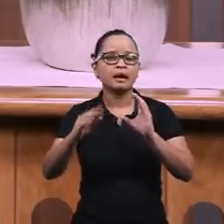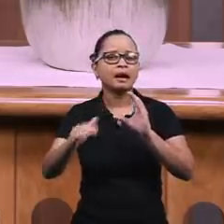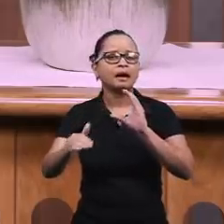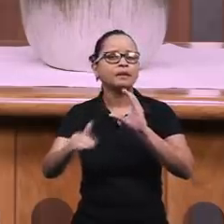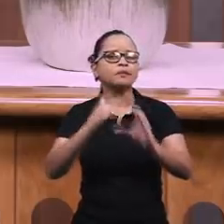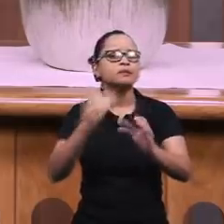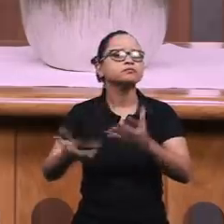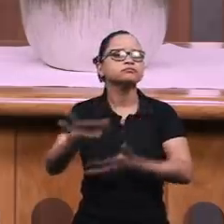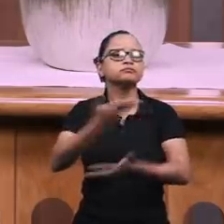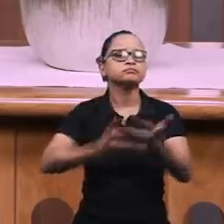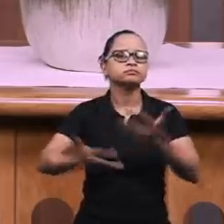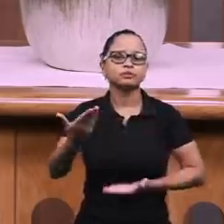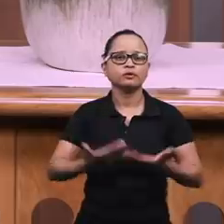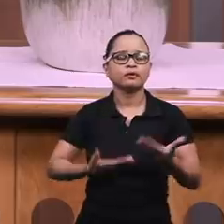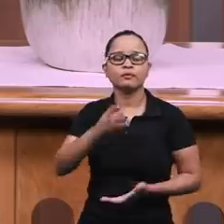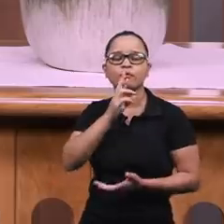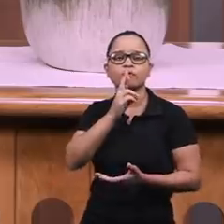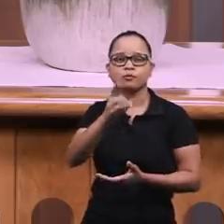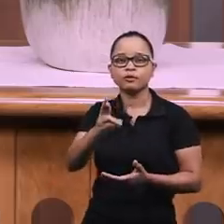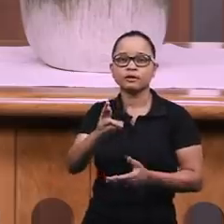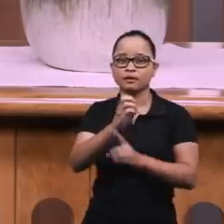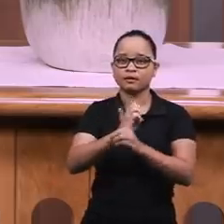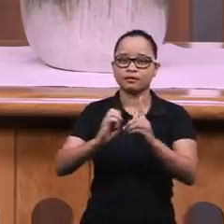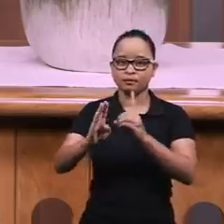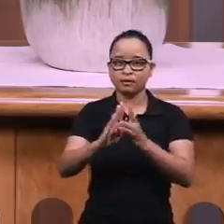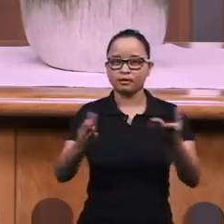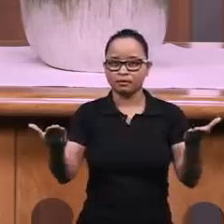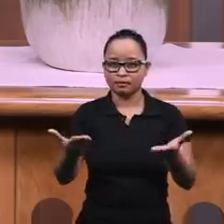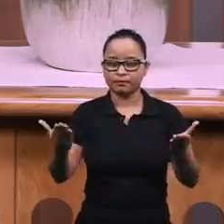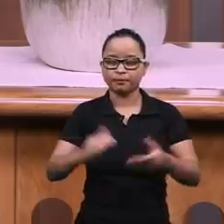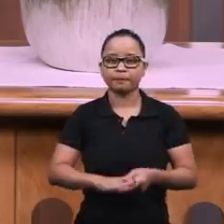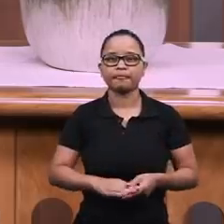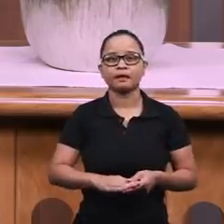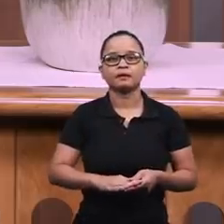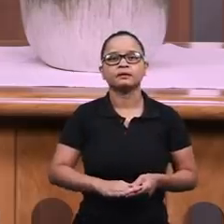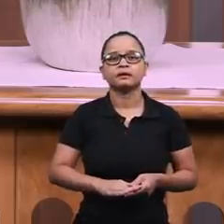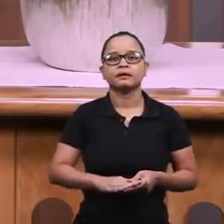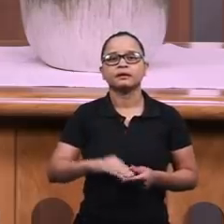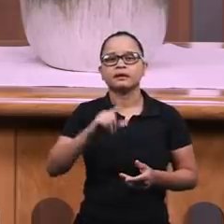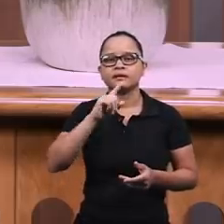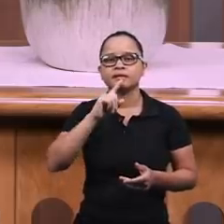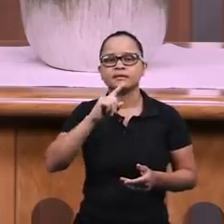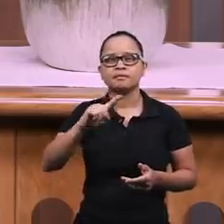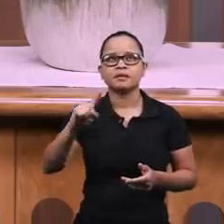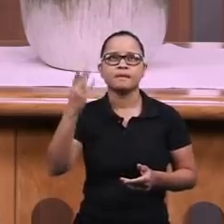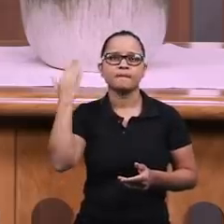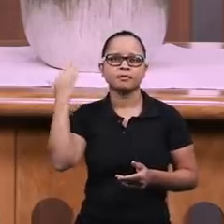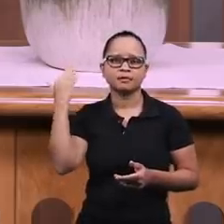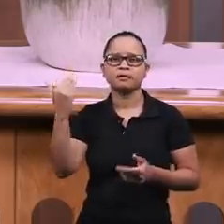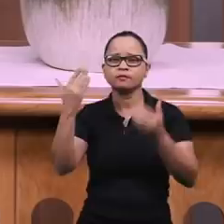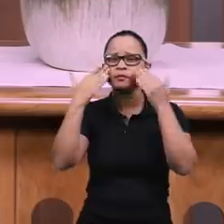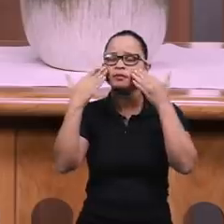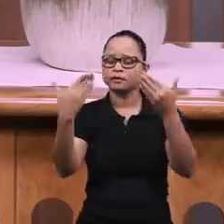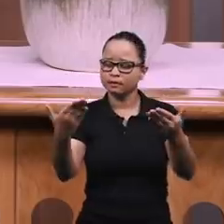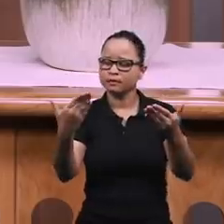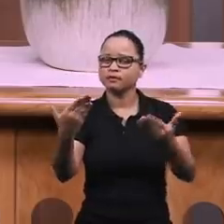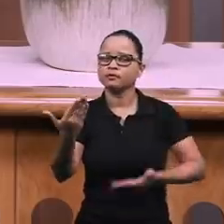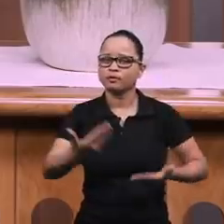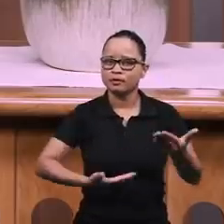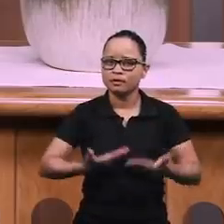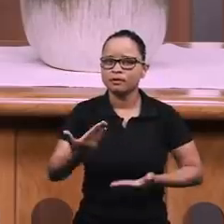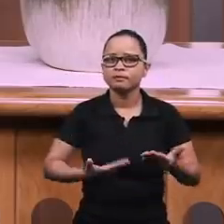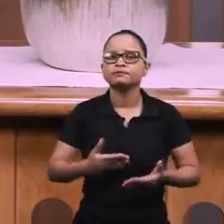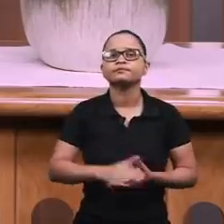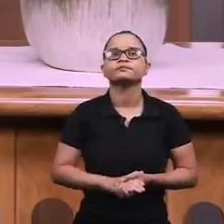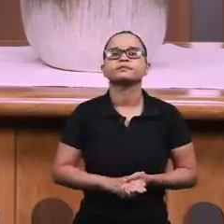às perguntas da Escola Bíblica Dominical nós tivemos da semana passada que foi transmitido apresentado os irmãos na